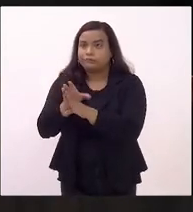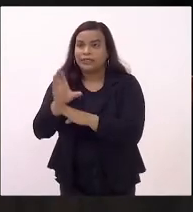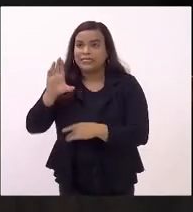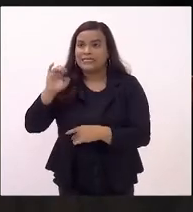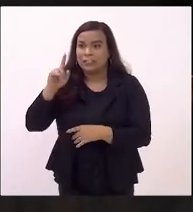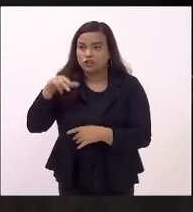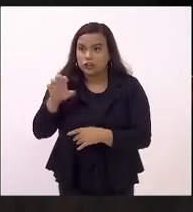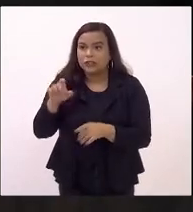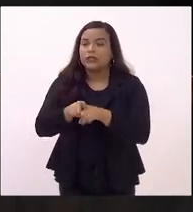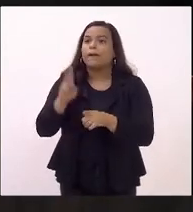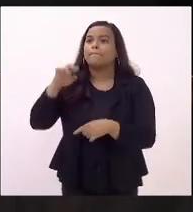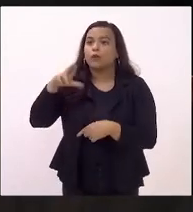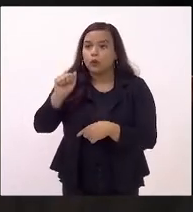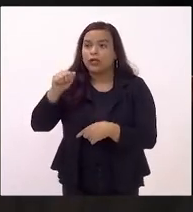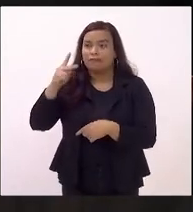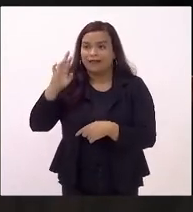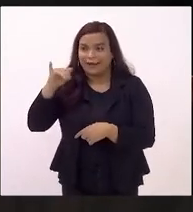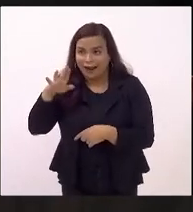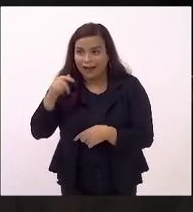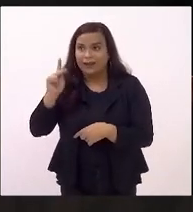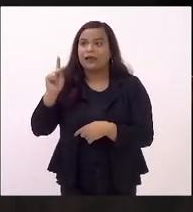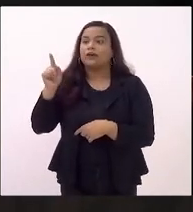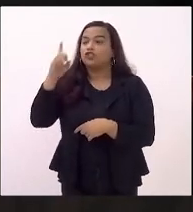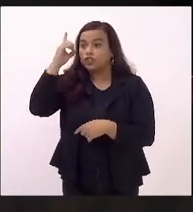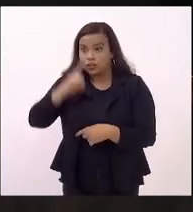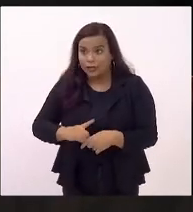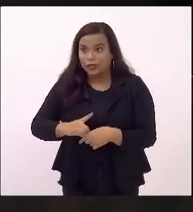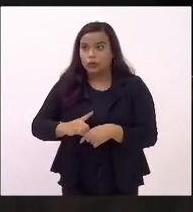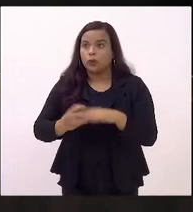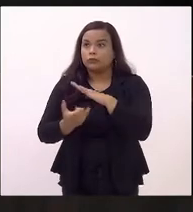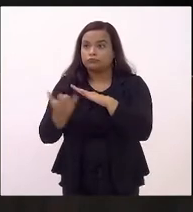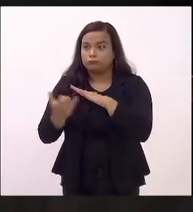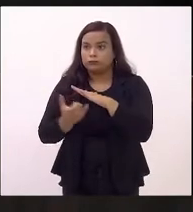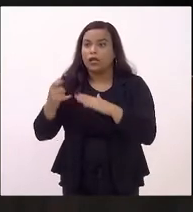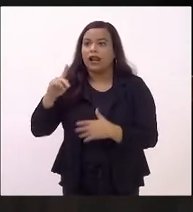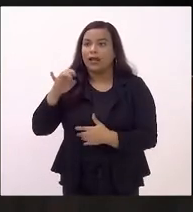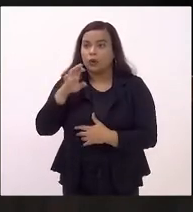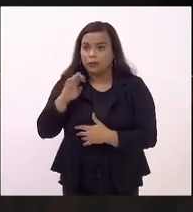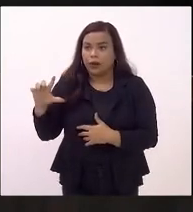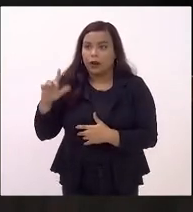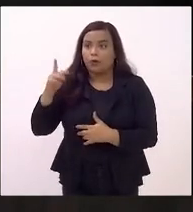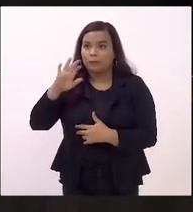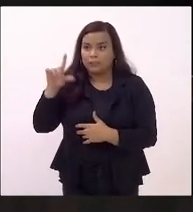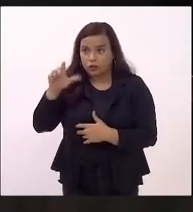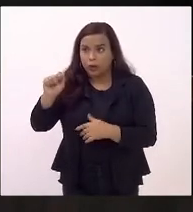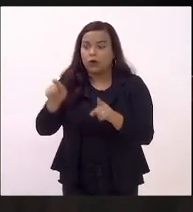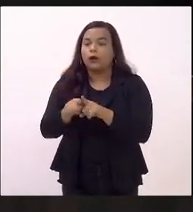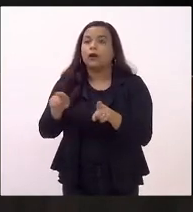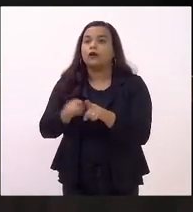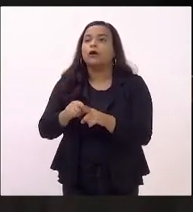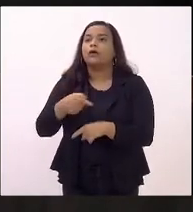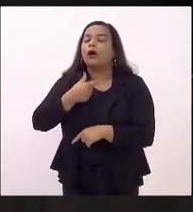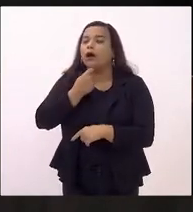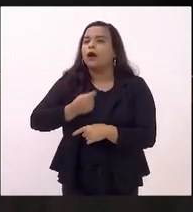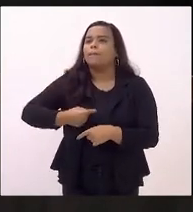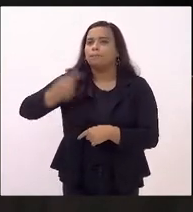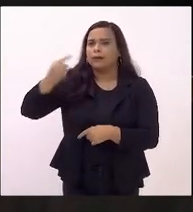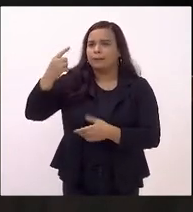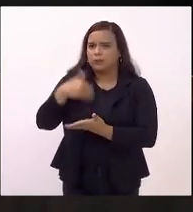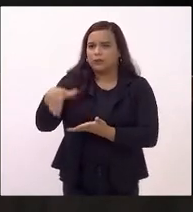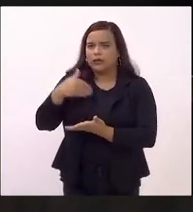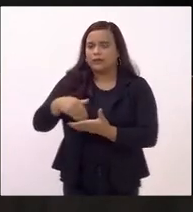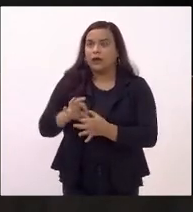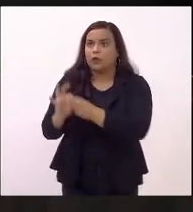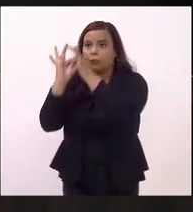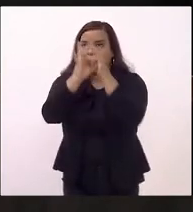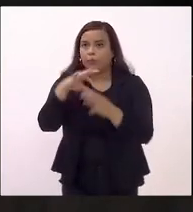Werneck, diretora da Fundação Leonel Brizola, de Gilmar Clementino dos Santos, primeiro secretário da União